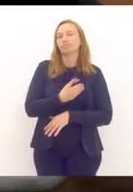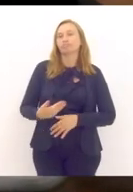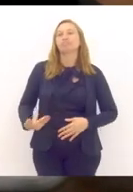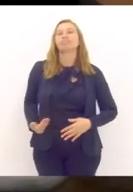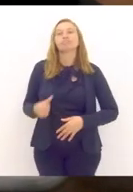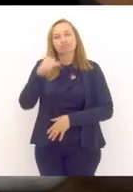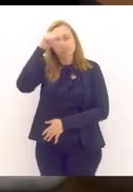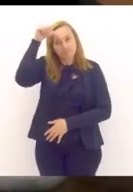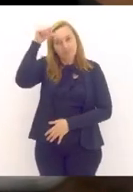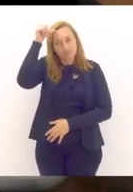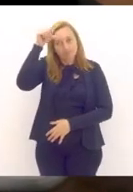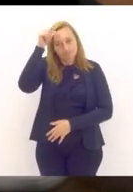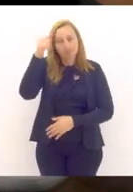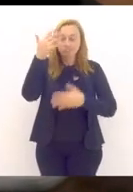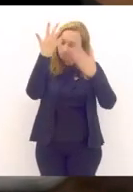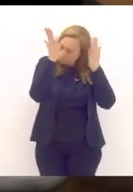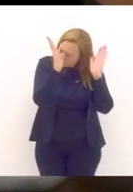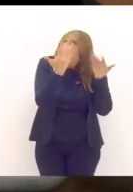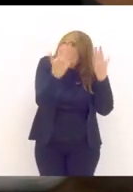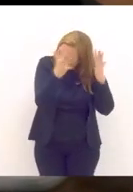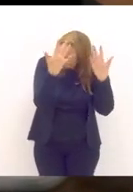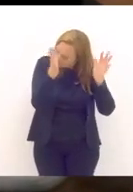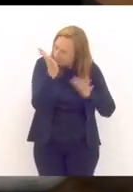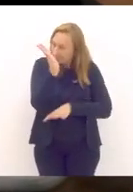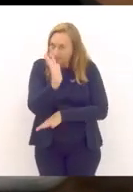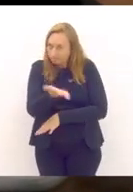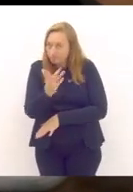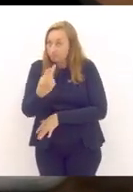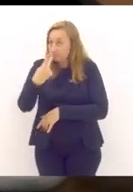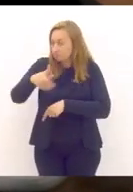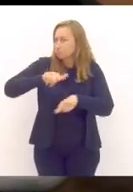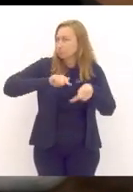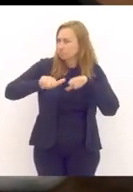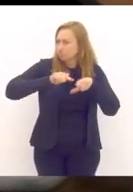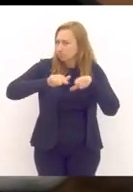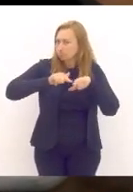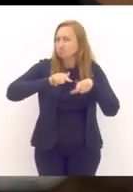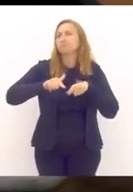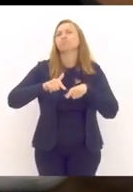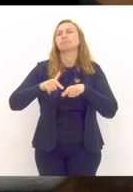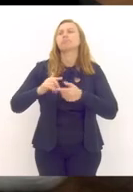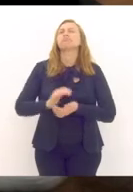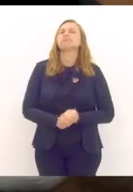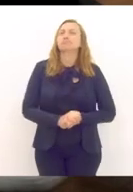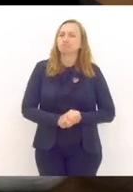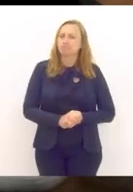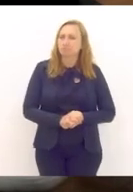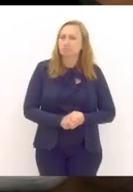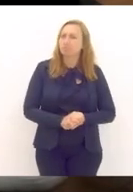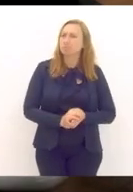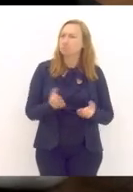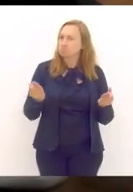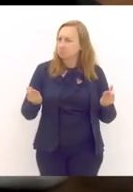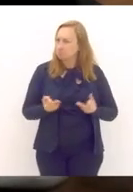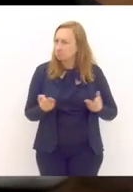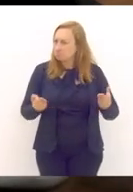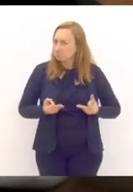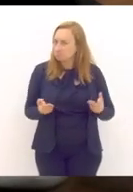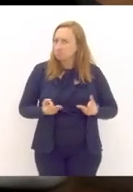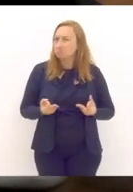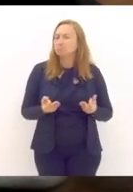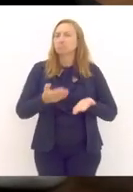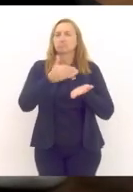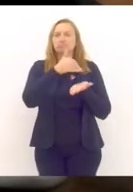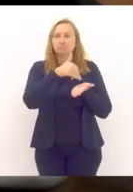Cláudio Castro, e já parabenizo a Vossa Senhoria pelo trabalho que vem sendo feito de excelência através da